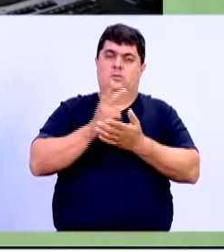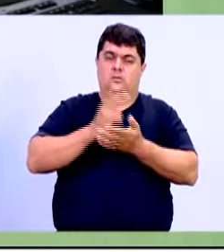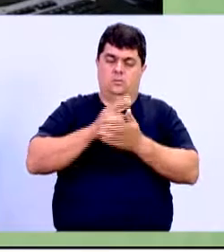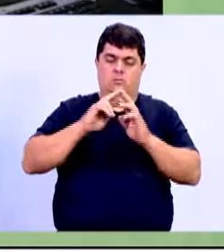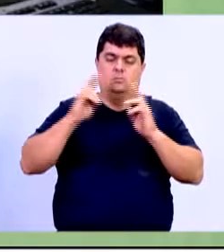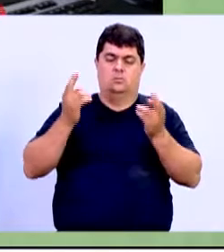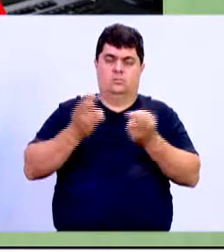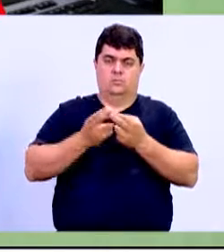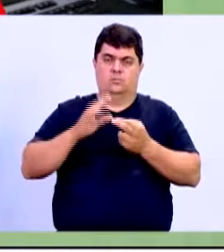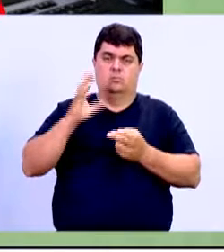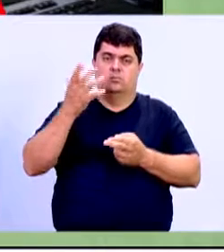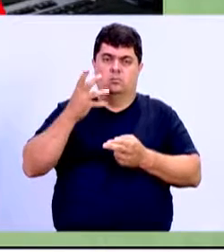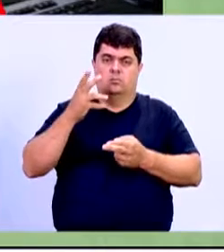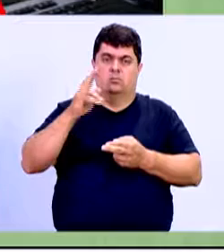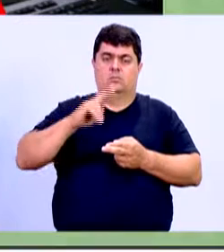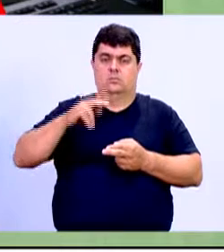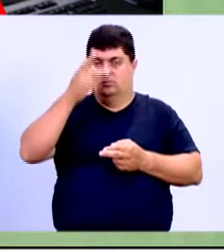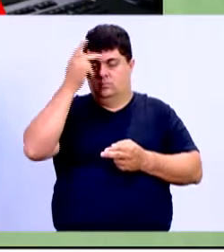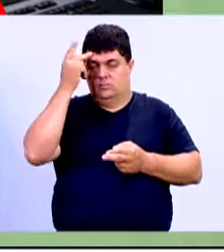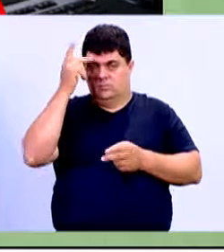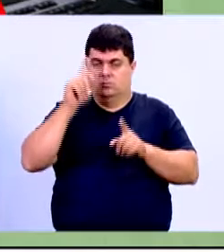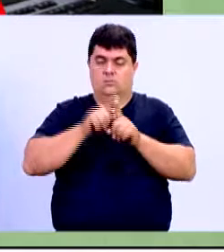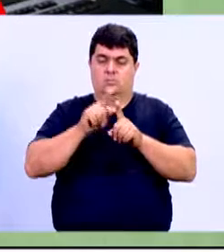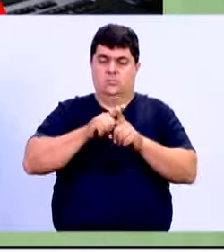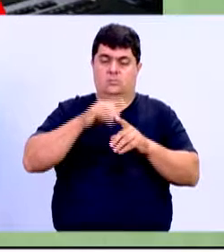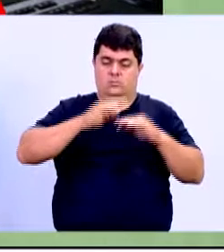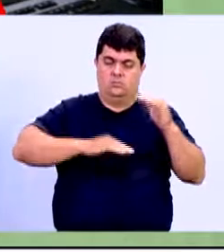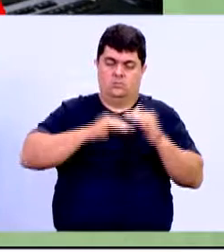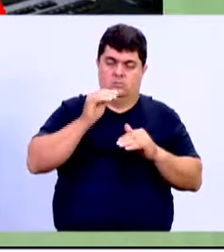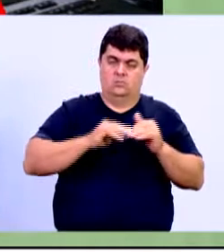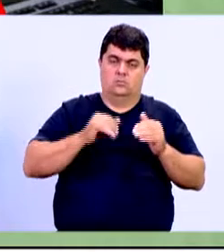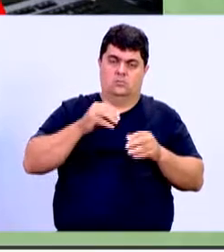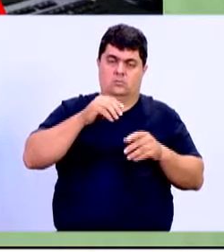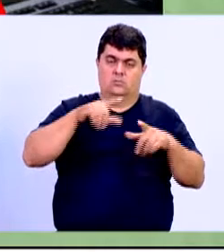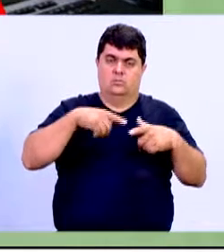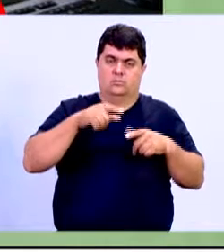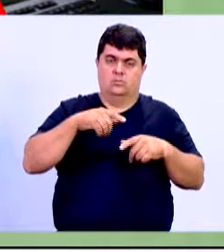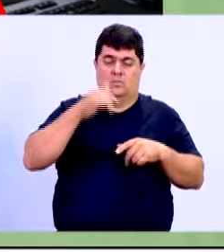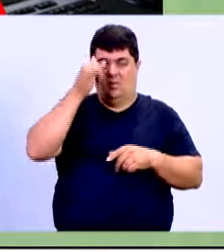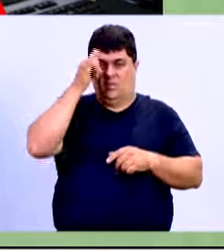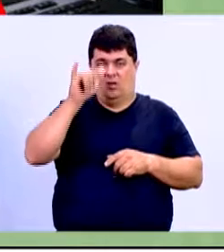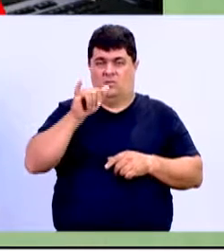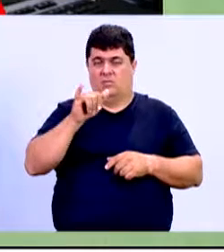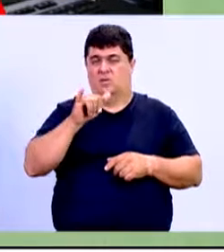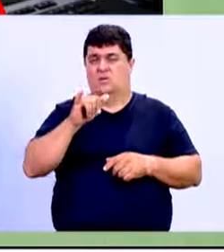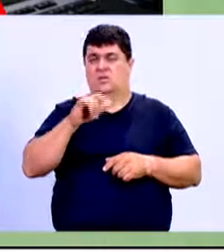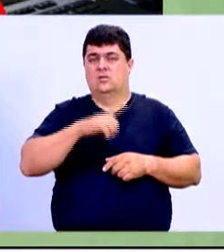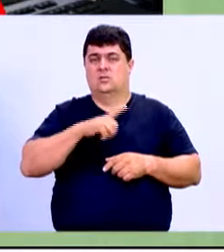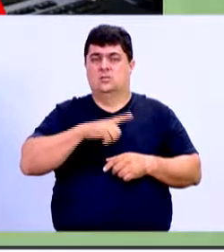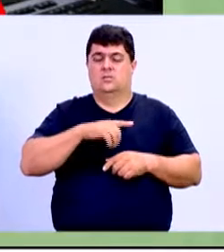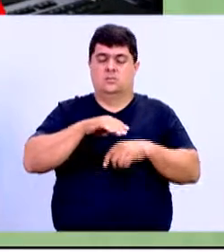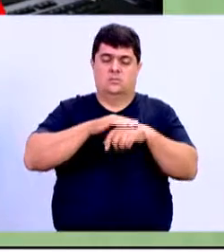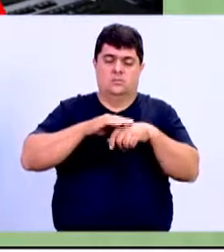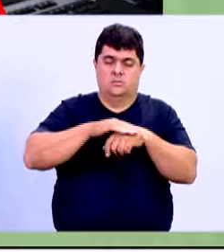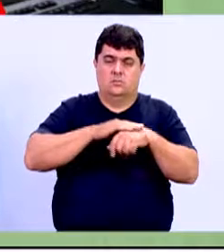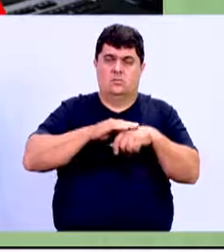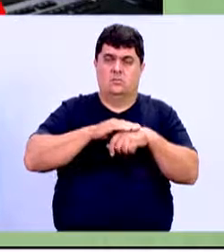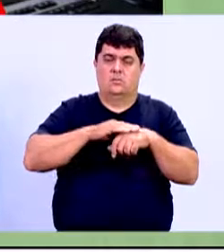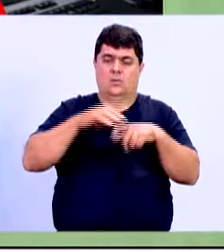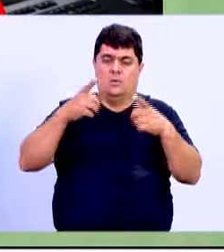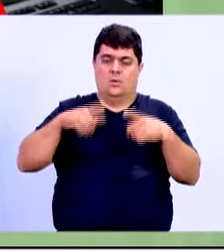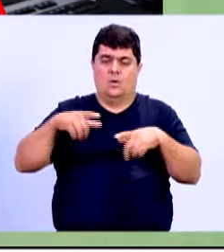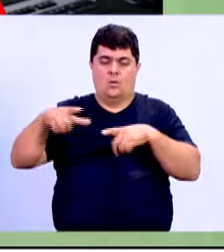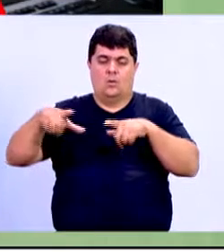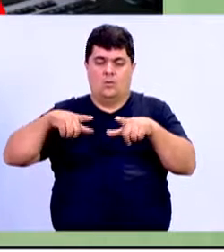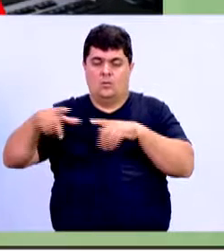as reuniões entre os usuários e entre os analistas. A gente evita de ter qualquer tipo de conversa nos